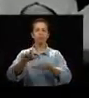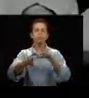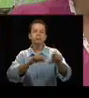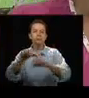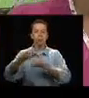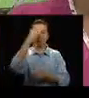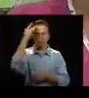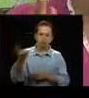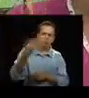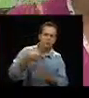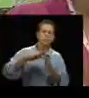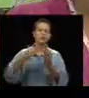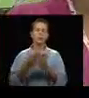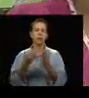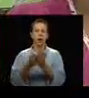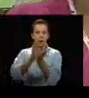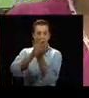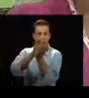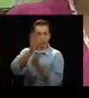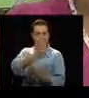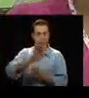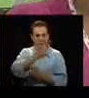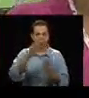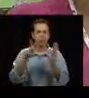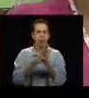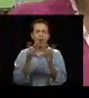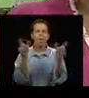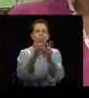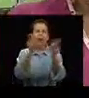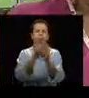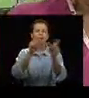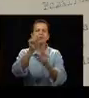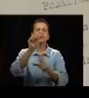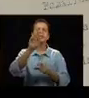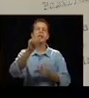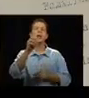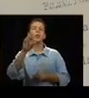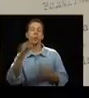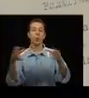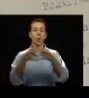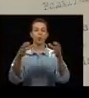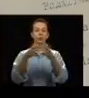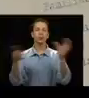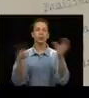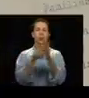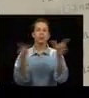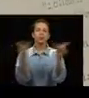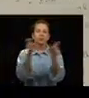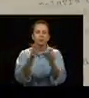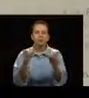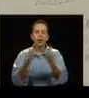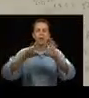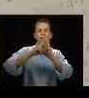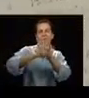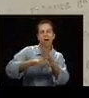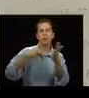ele selecionou em Recife as palavras geradoras. No conjunto delas estava contido